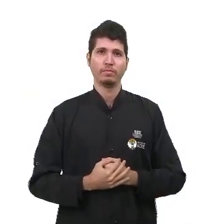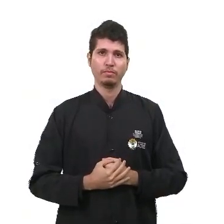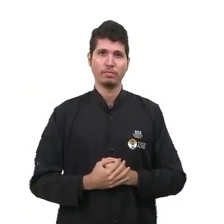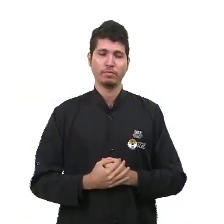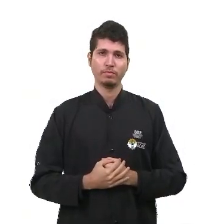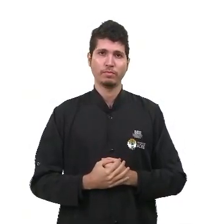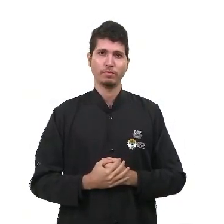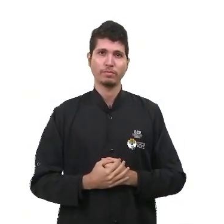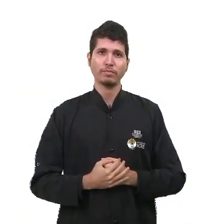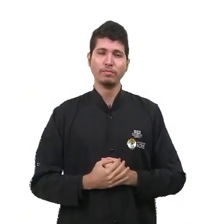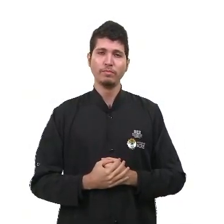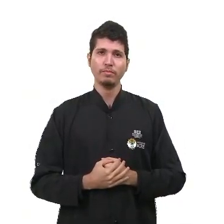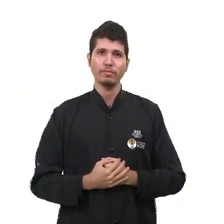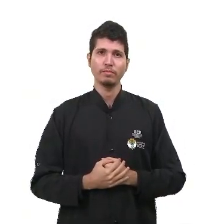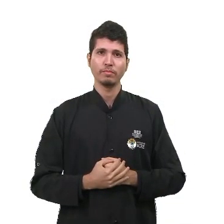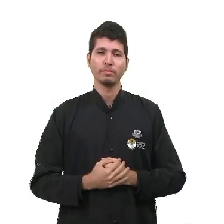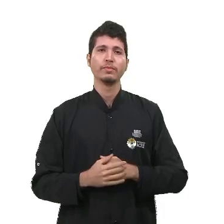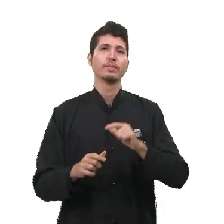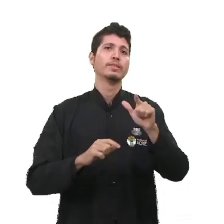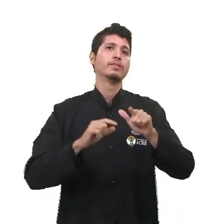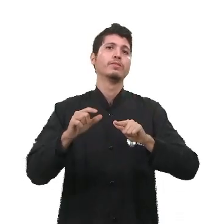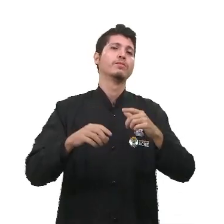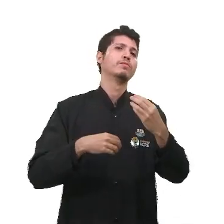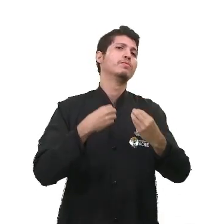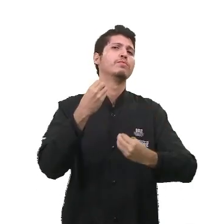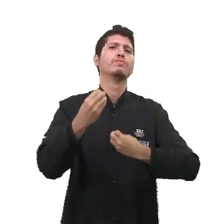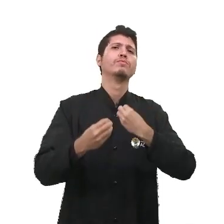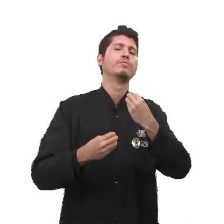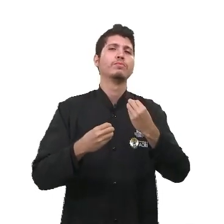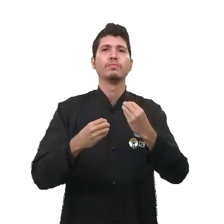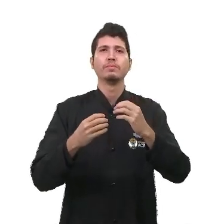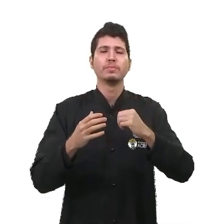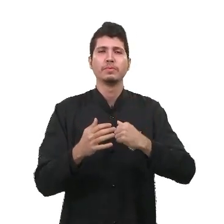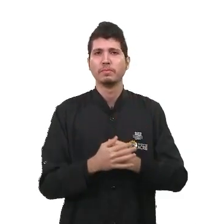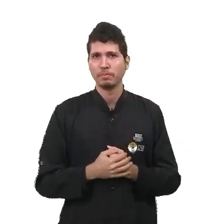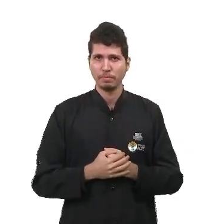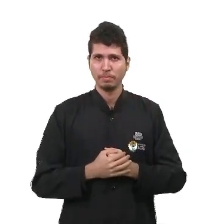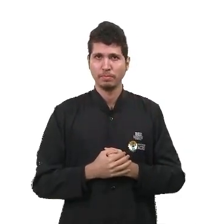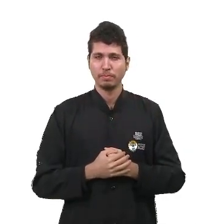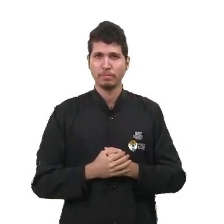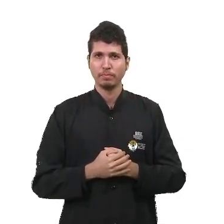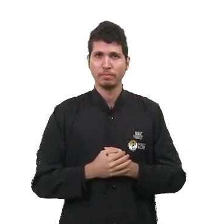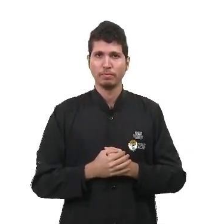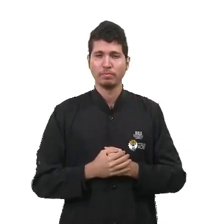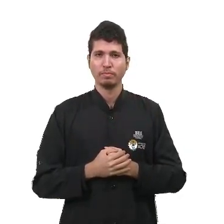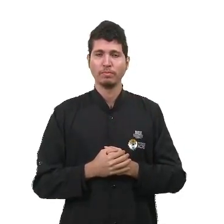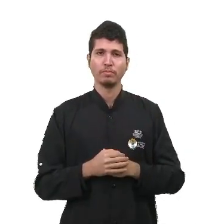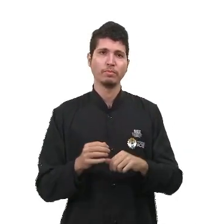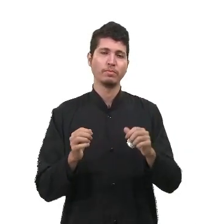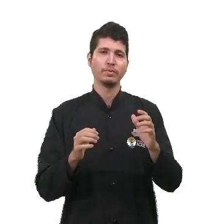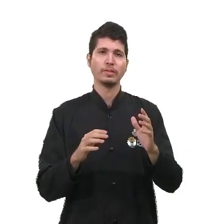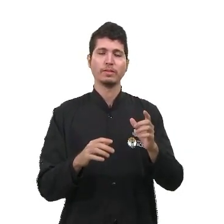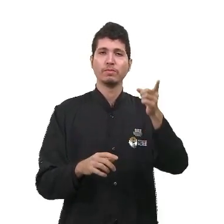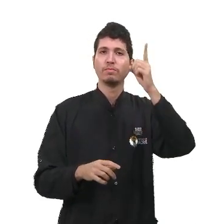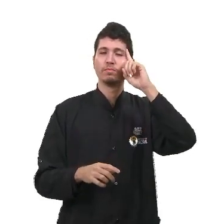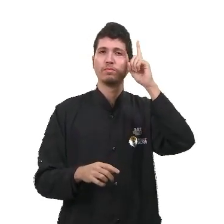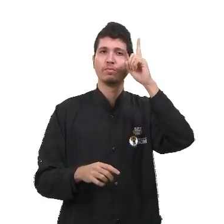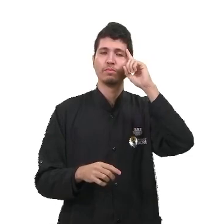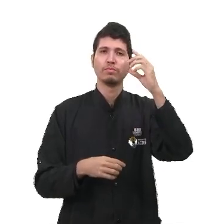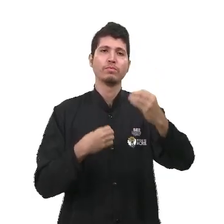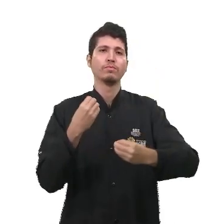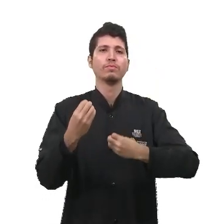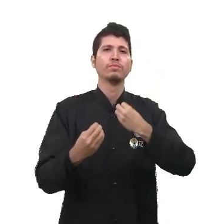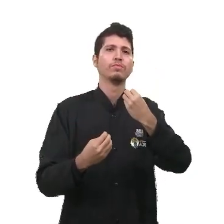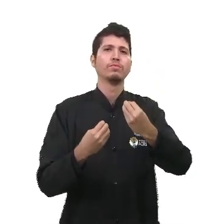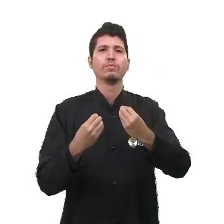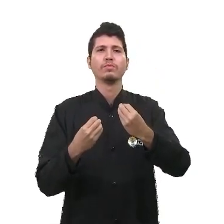mas esse trabalho, como é esse trabalho aí, a maneira de como o ser humano encara o ato de trabalhar ao longo do tempo?